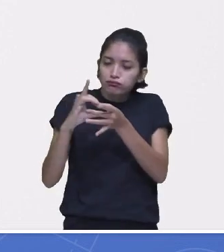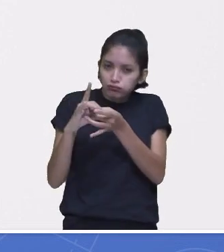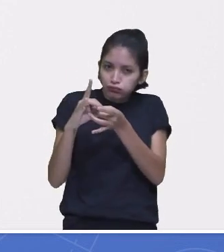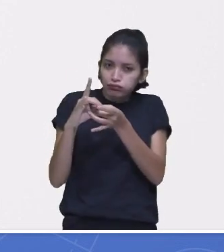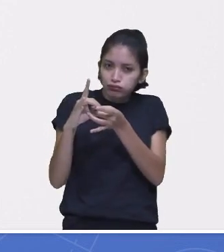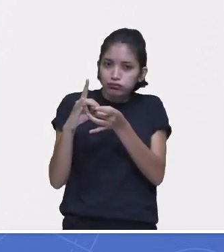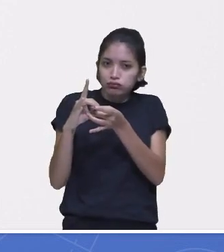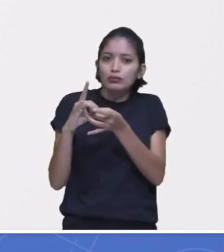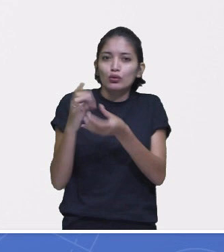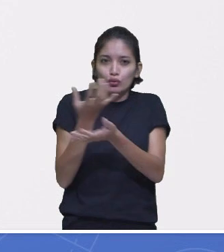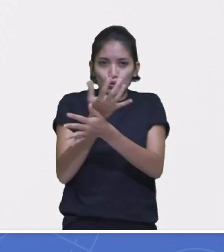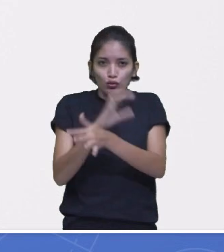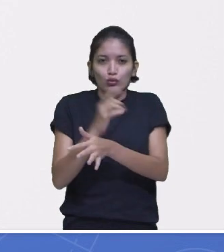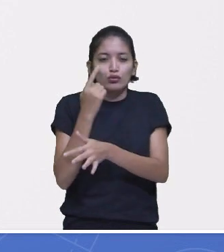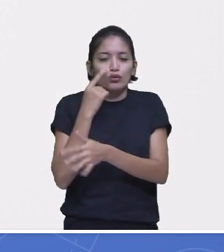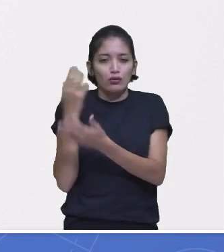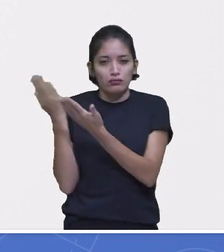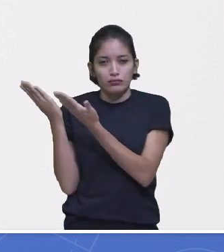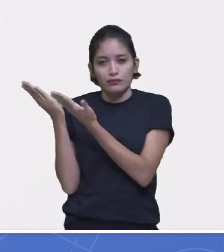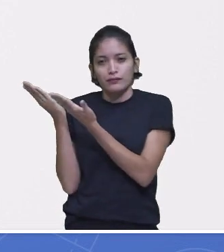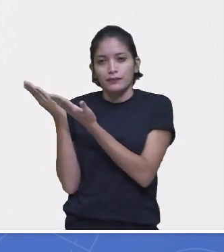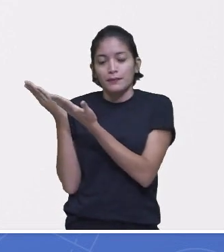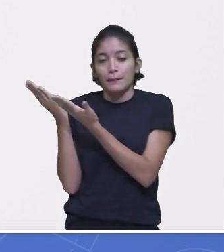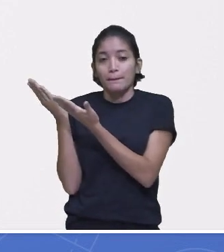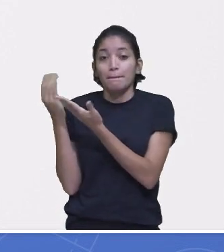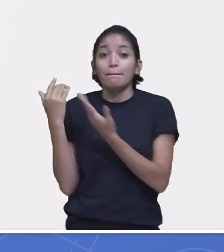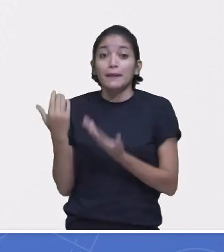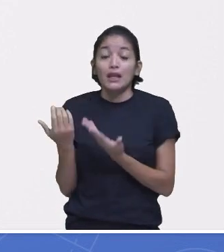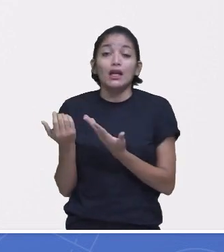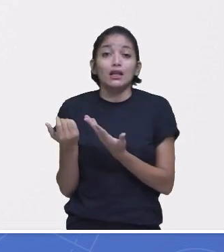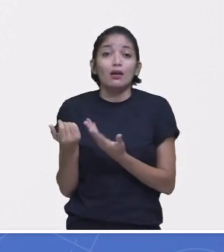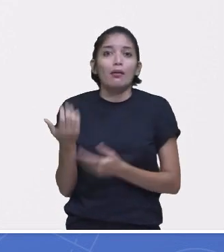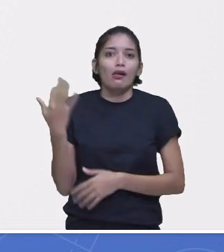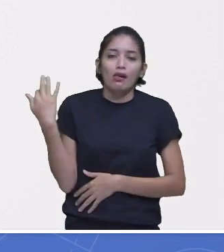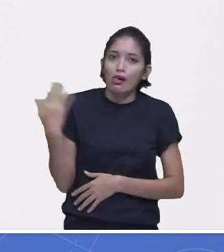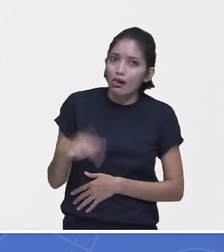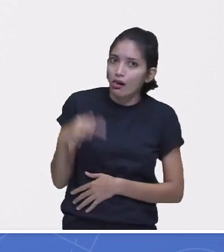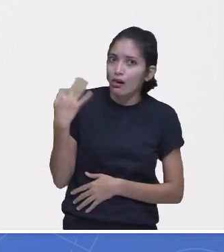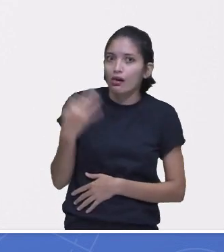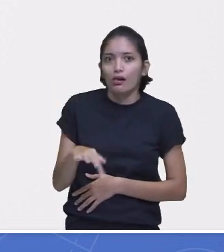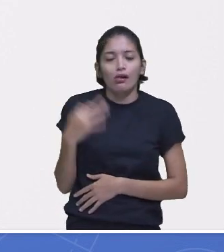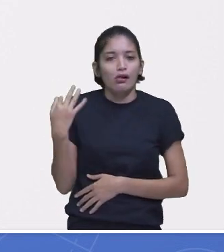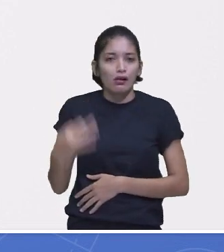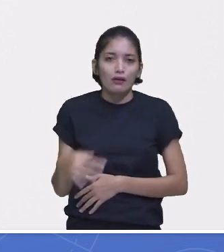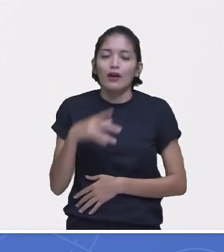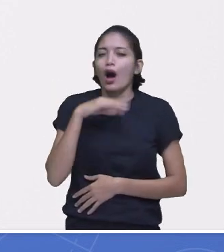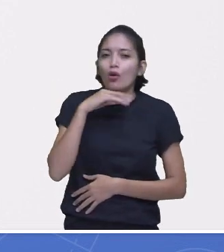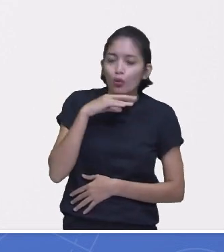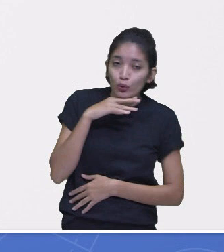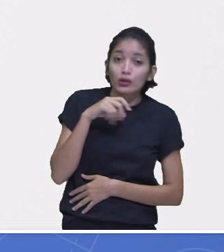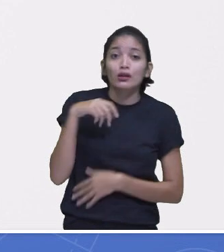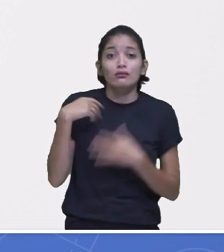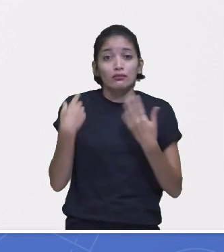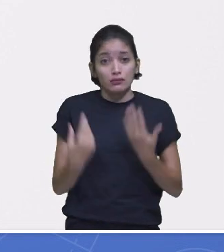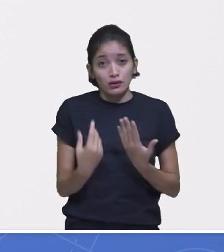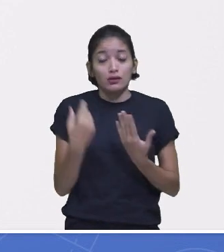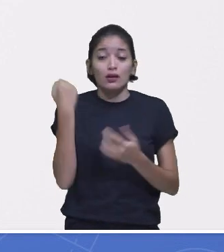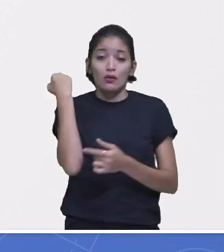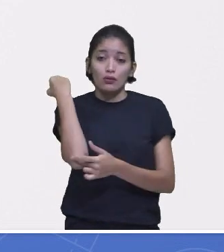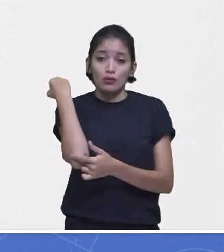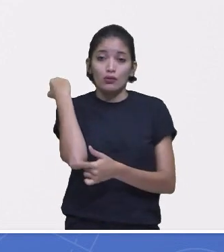do osso. E aí, para poder não desgastar, essa articulação ela conta